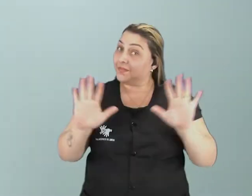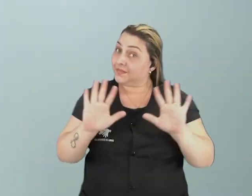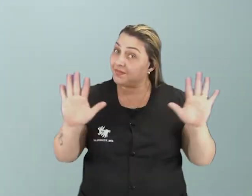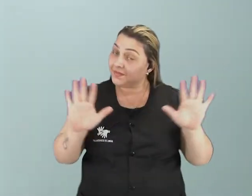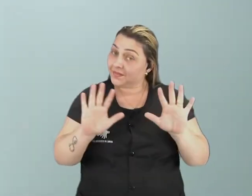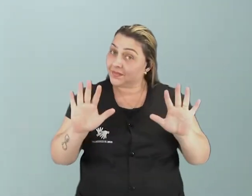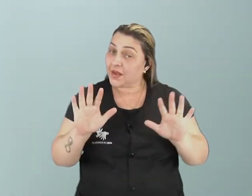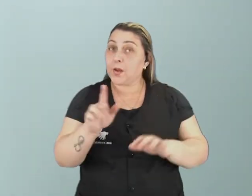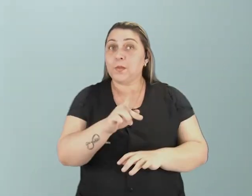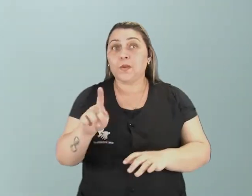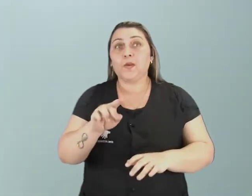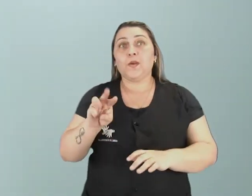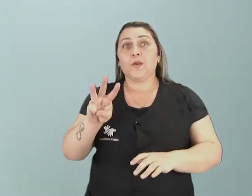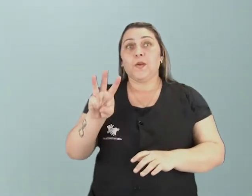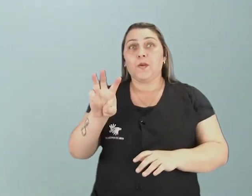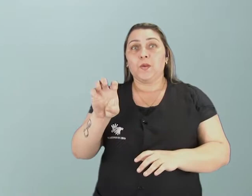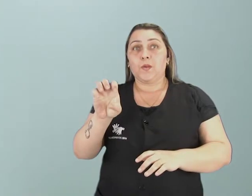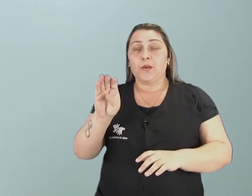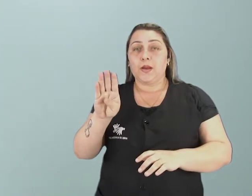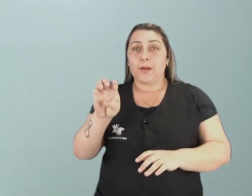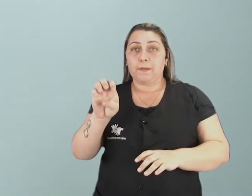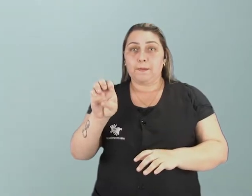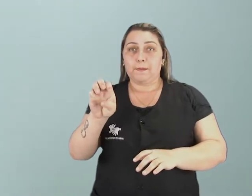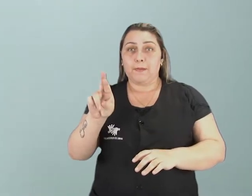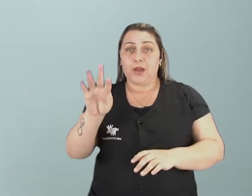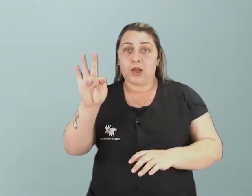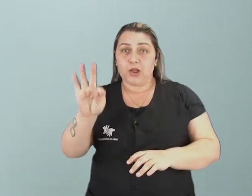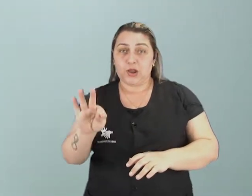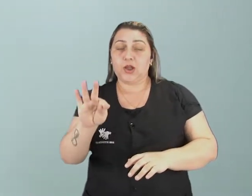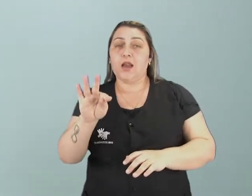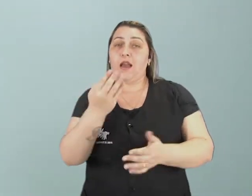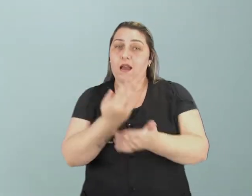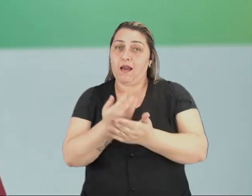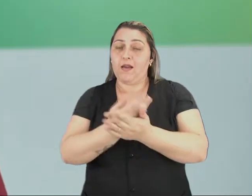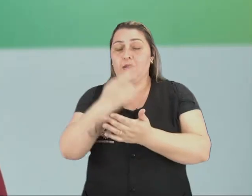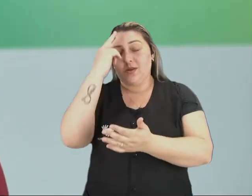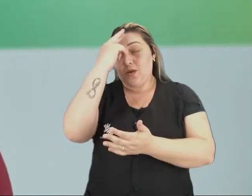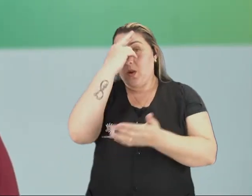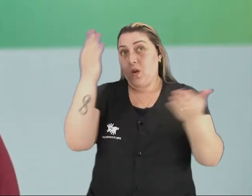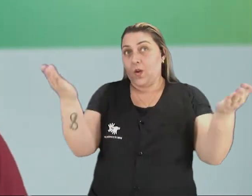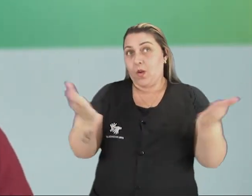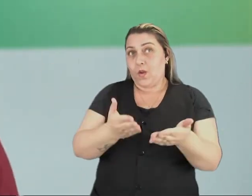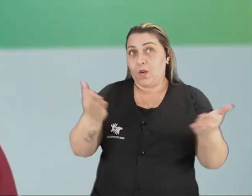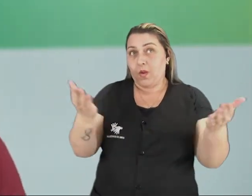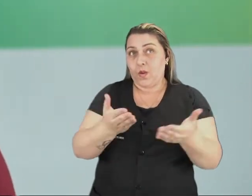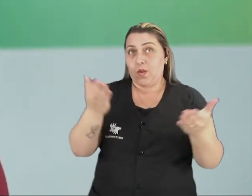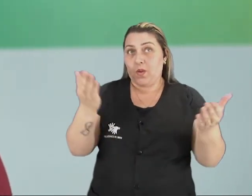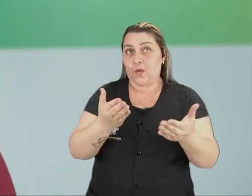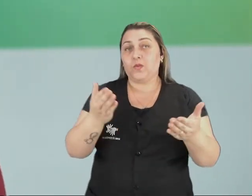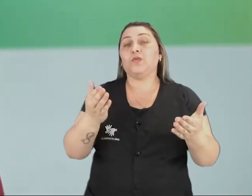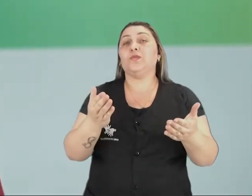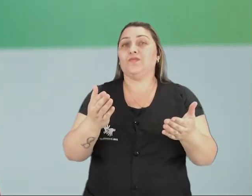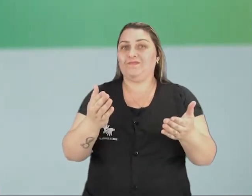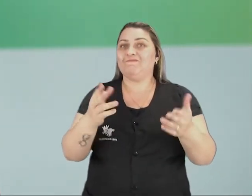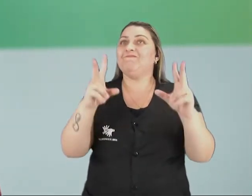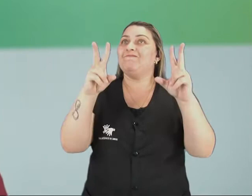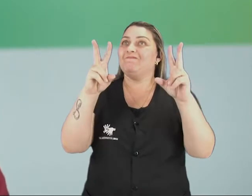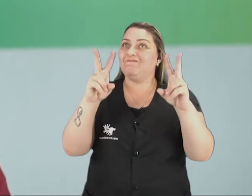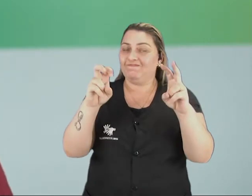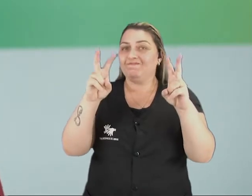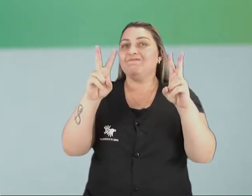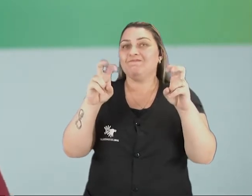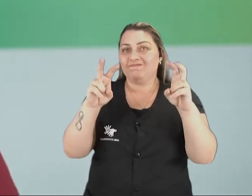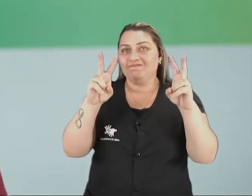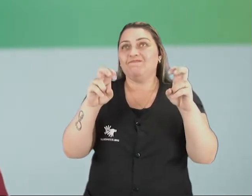Oi pessoal, aqui é o professor Ebert para mais uma aula de História e hoje iremos falar justamente pelo um assunto aí